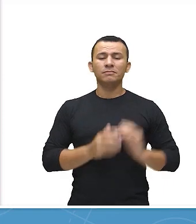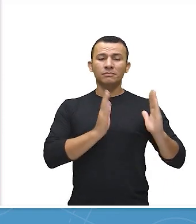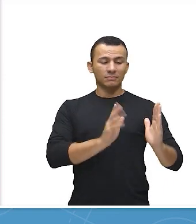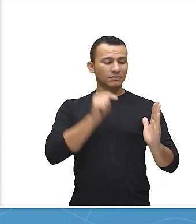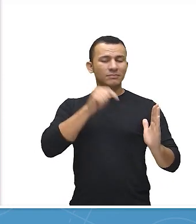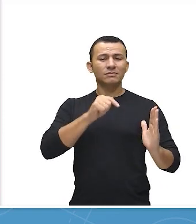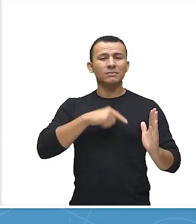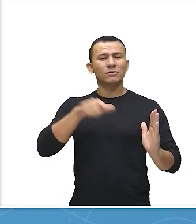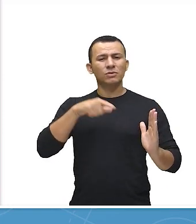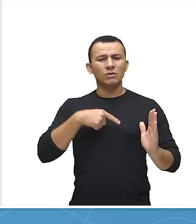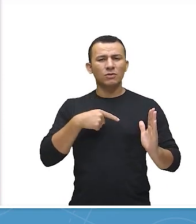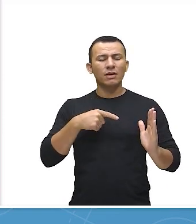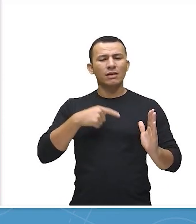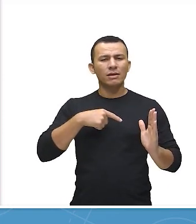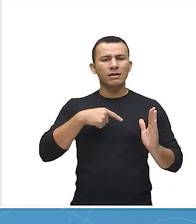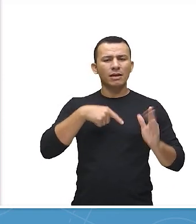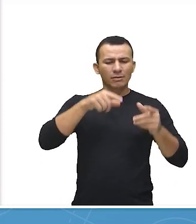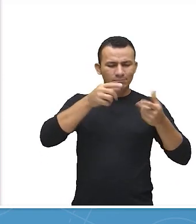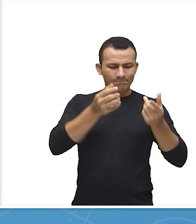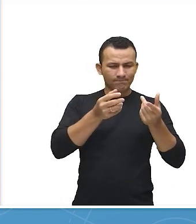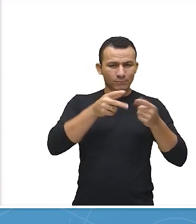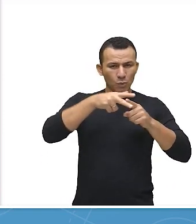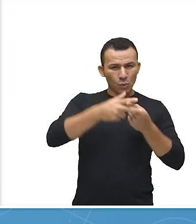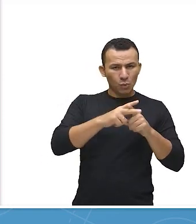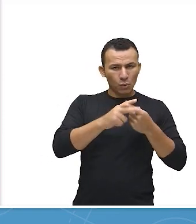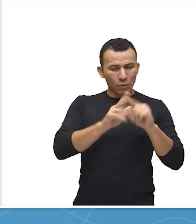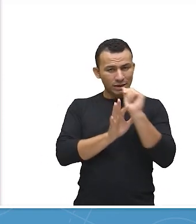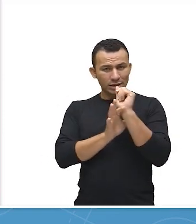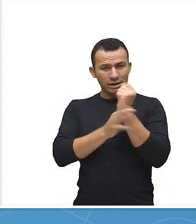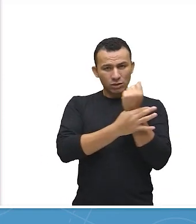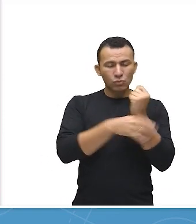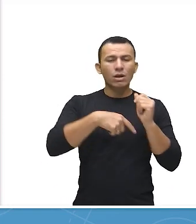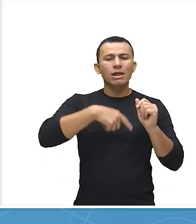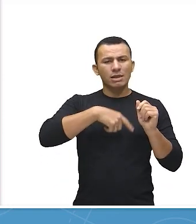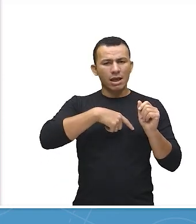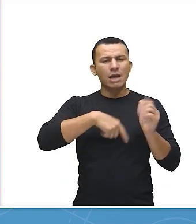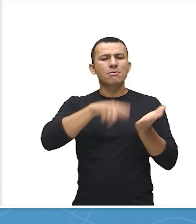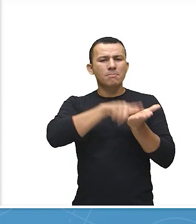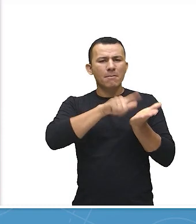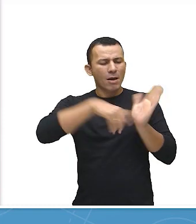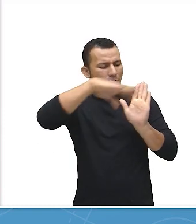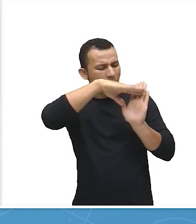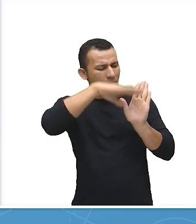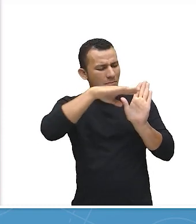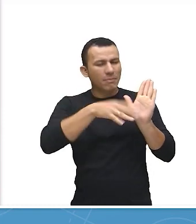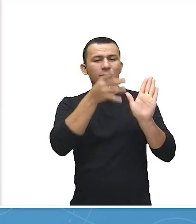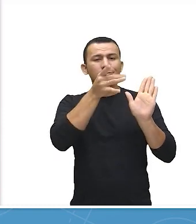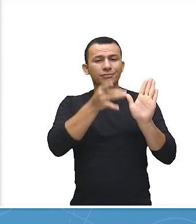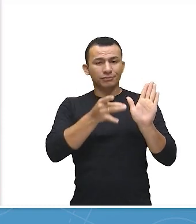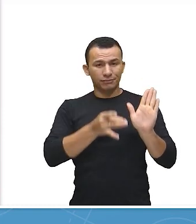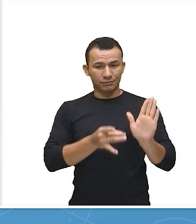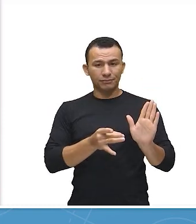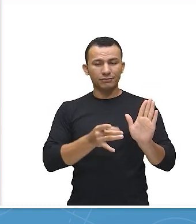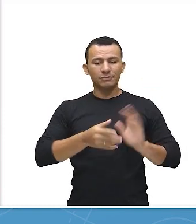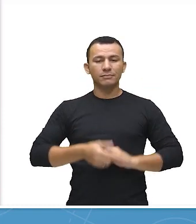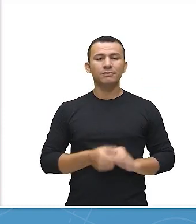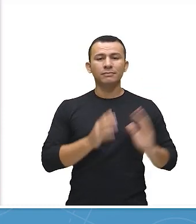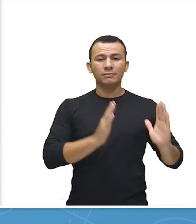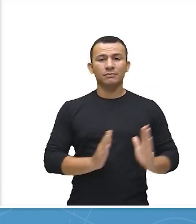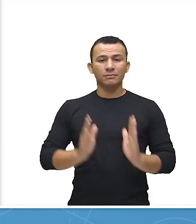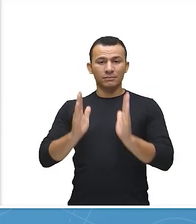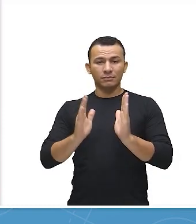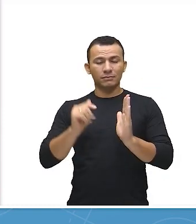vai garantir aí uma instalação segura, consulte as ilustrações e o passo a passo detalhado. Na segunda